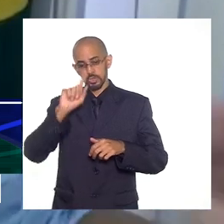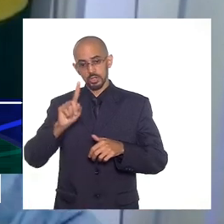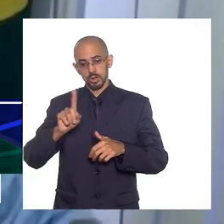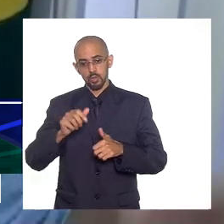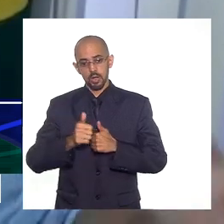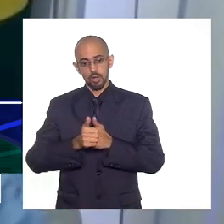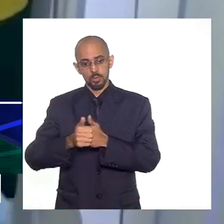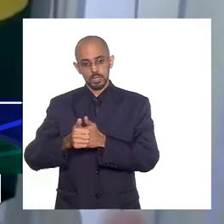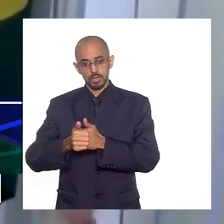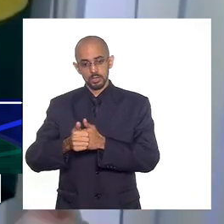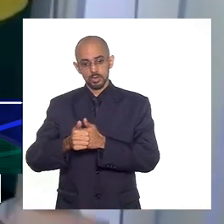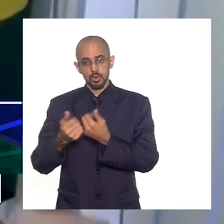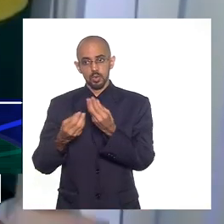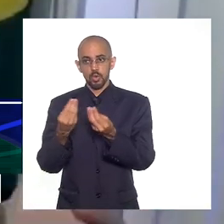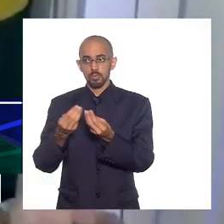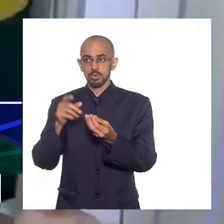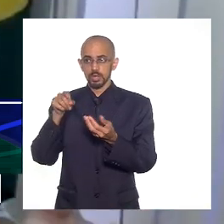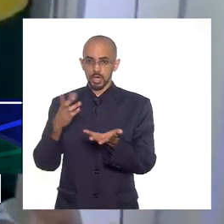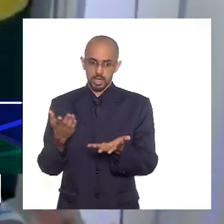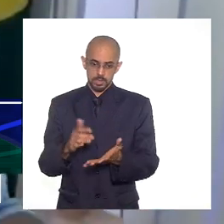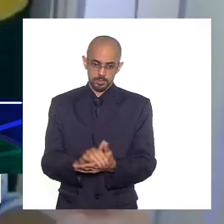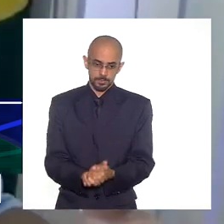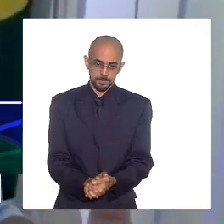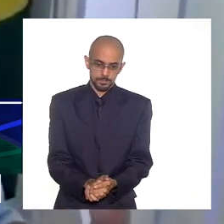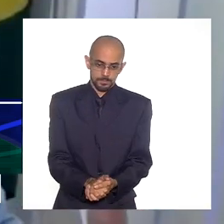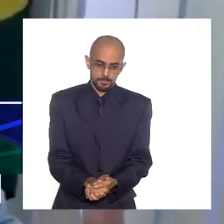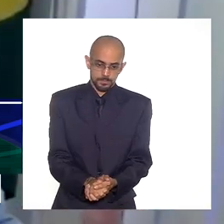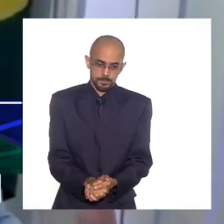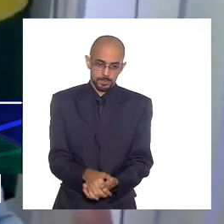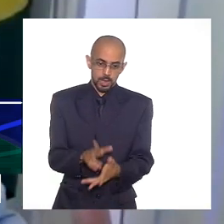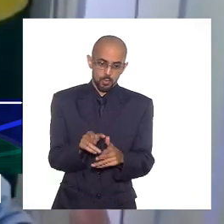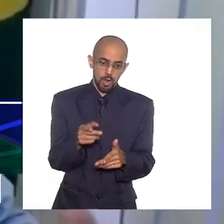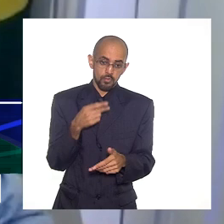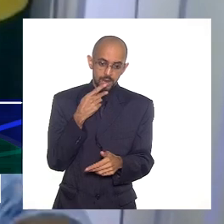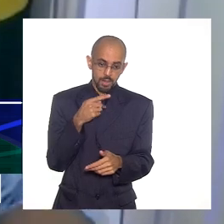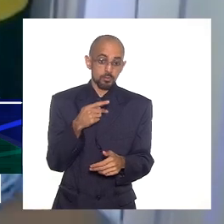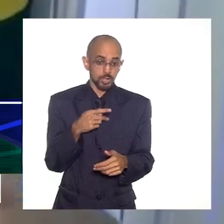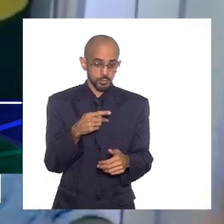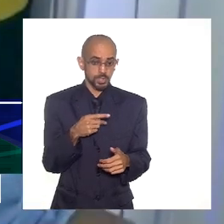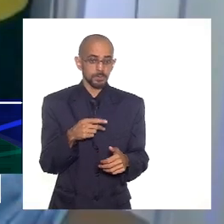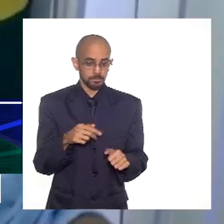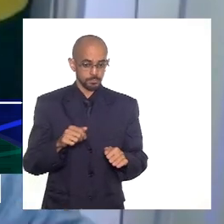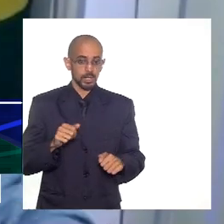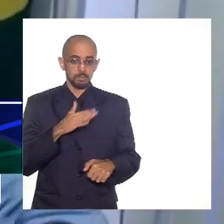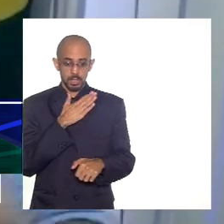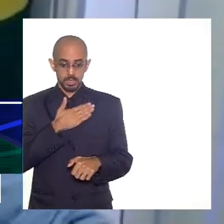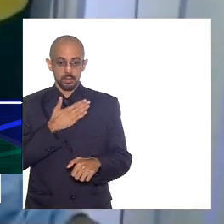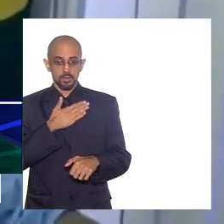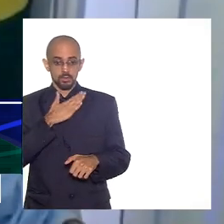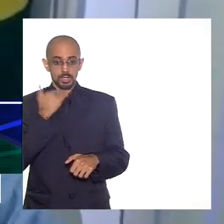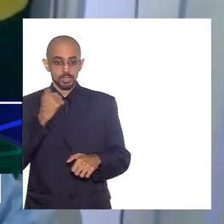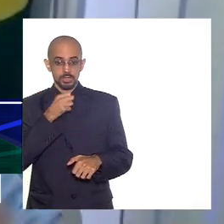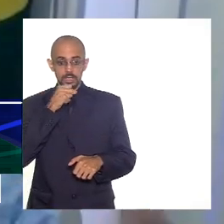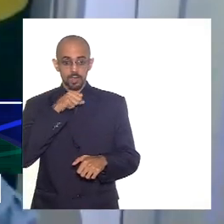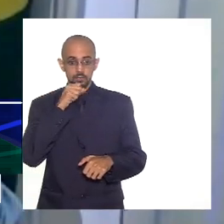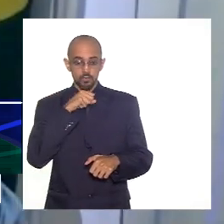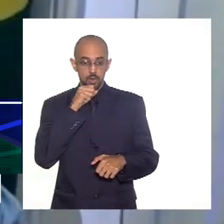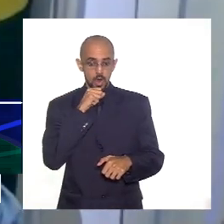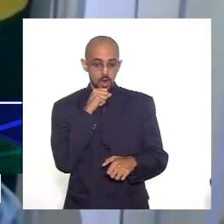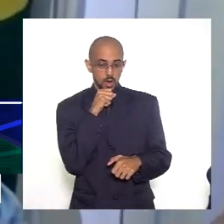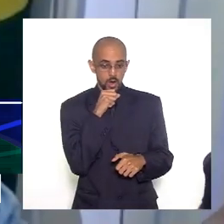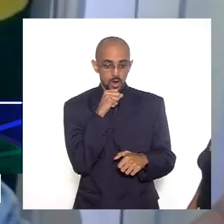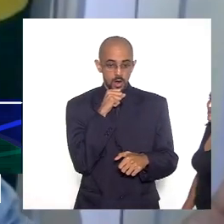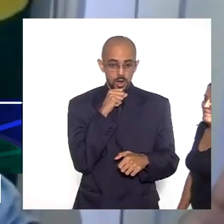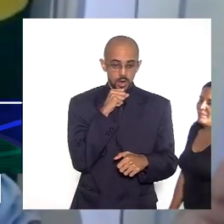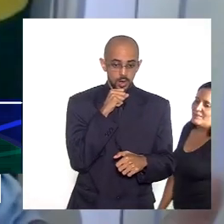Municipais de Educação por aí. Né? Como dizia minha falecida avó, não são ouvidos nem cheirados para nada,